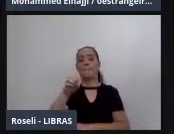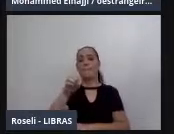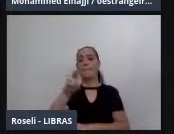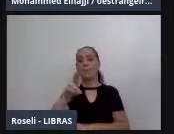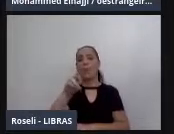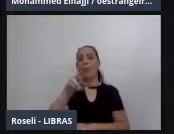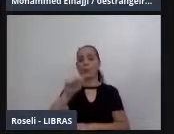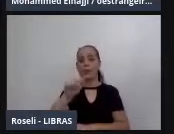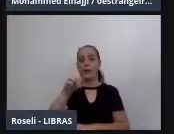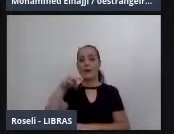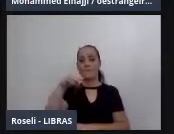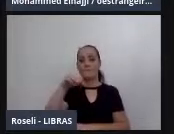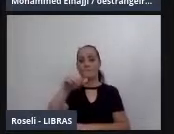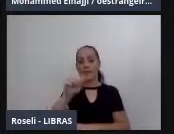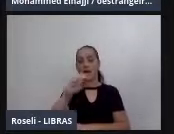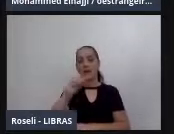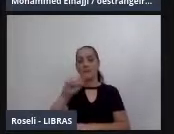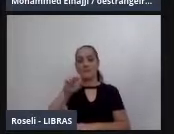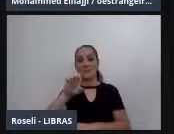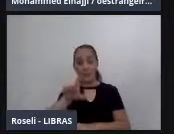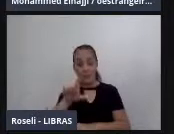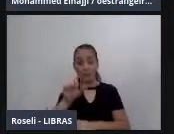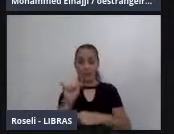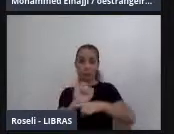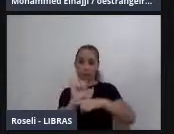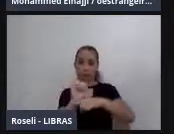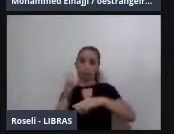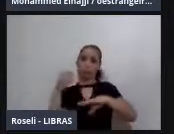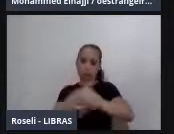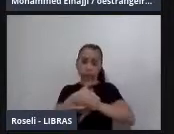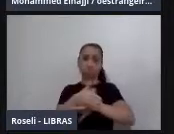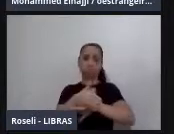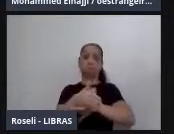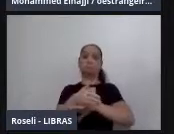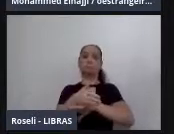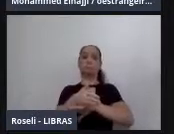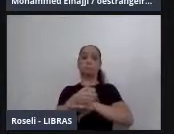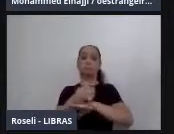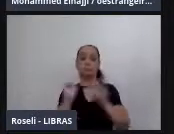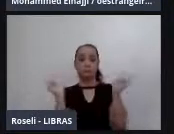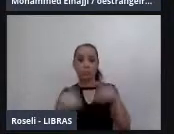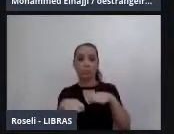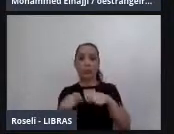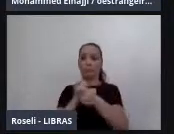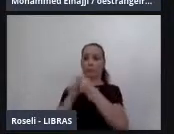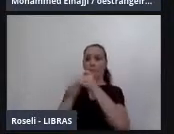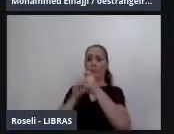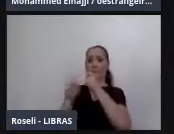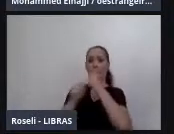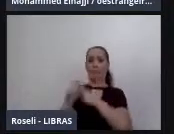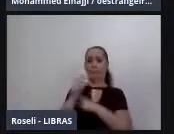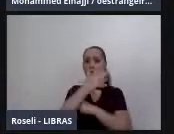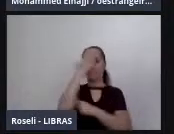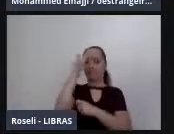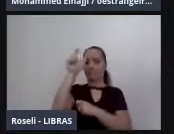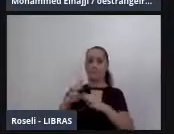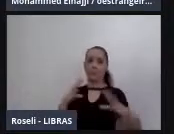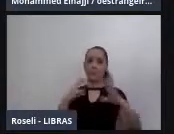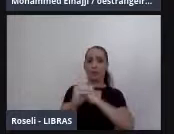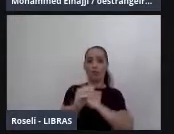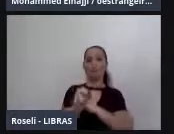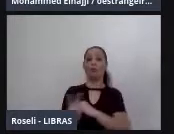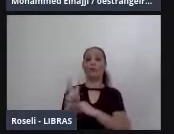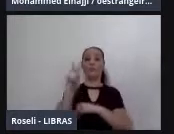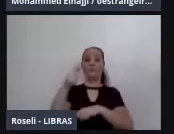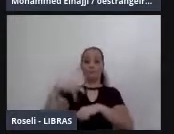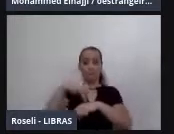Eu fiz uma série de entrevistas com refugiados venezuelanos. A proposta é um projeto maior, que se chama